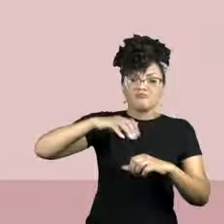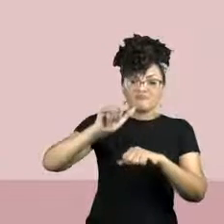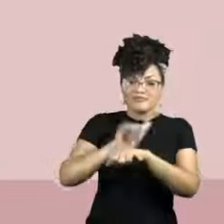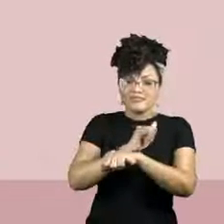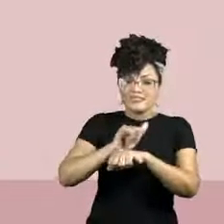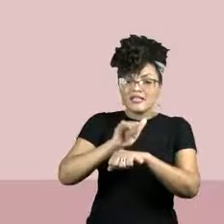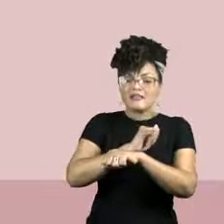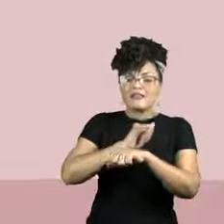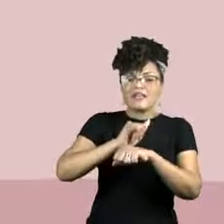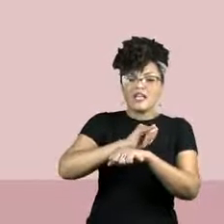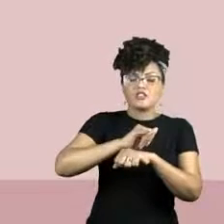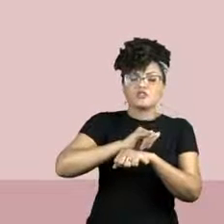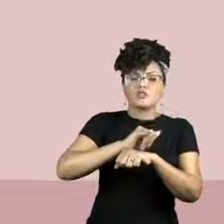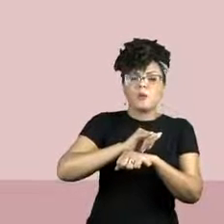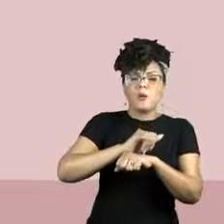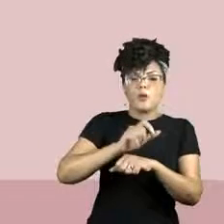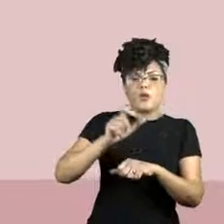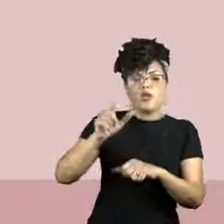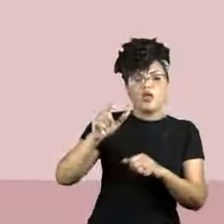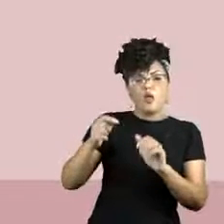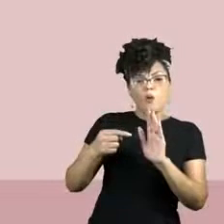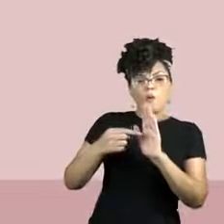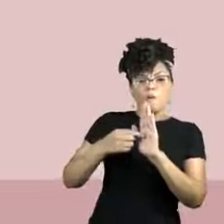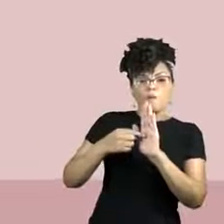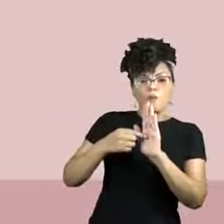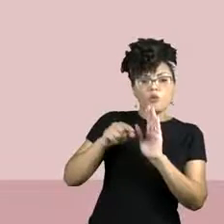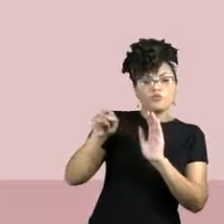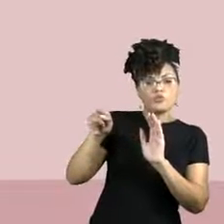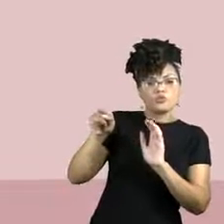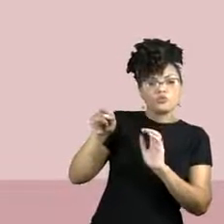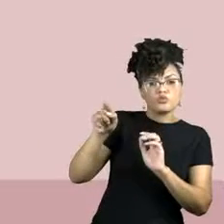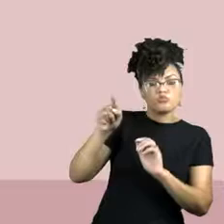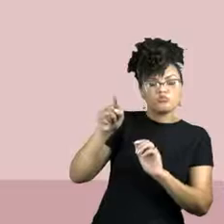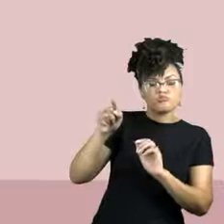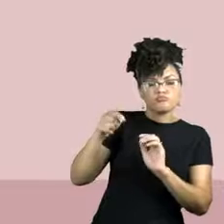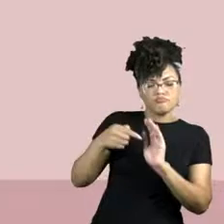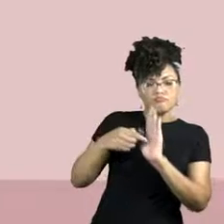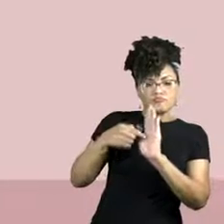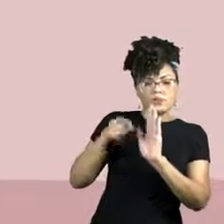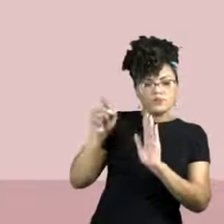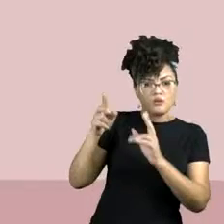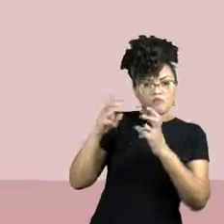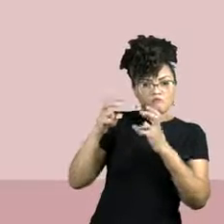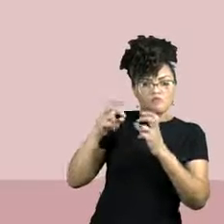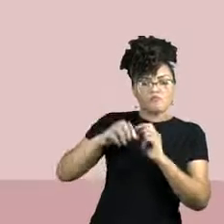é basicamente esse ponto aqui em cima. Tá?